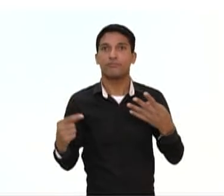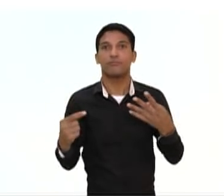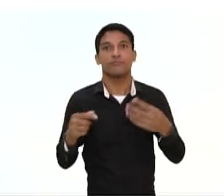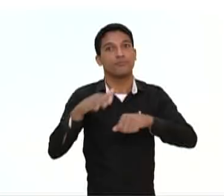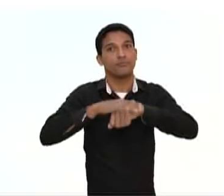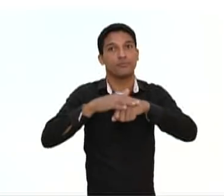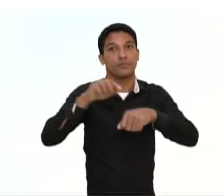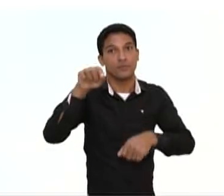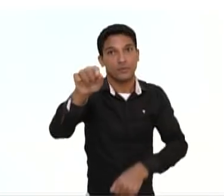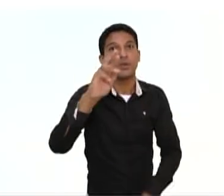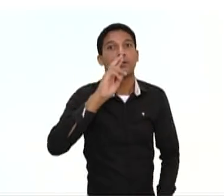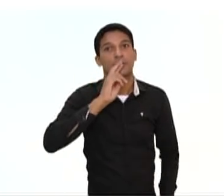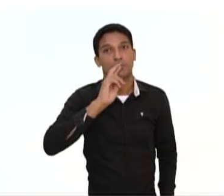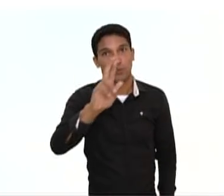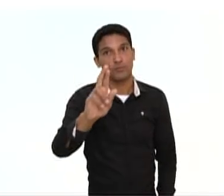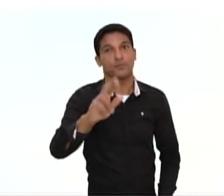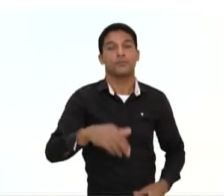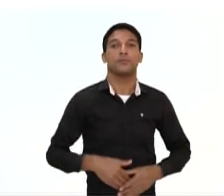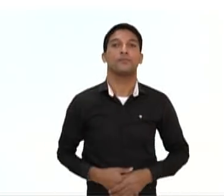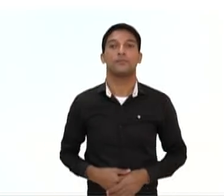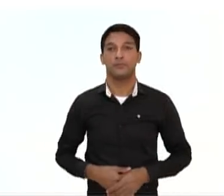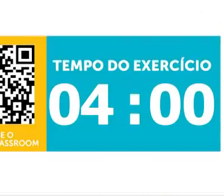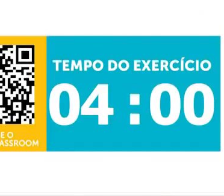para vocês responderem e já volto.